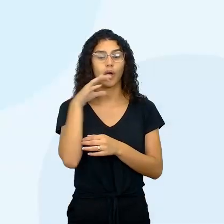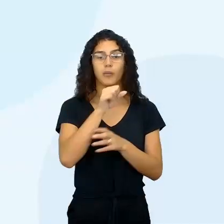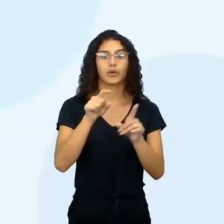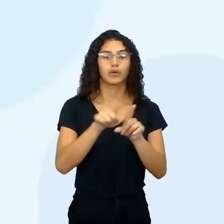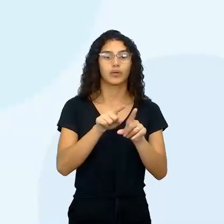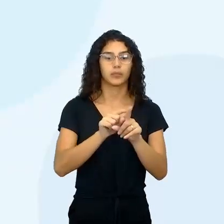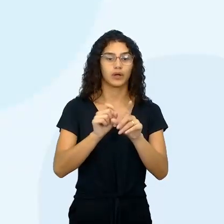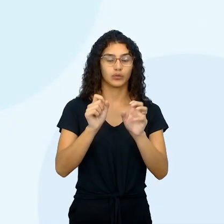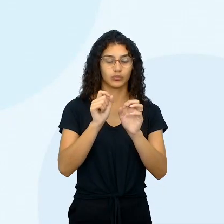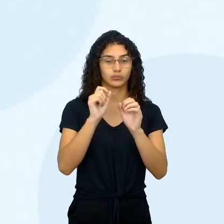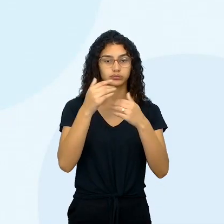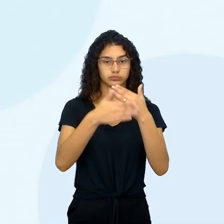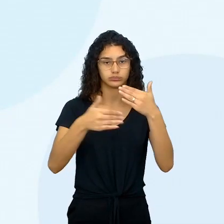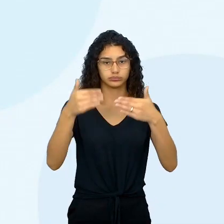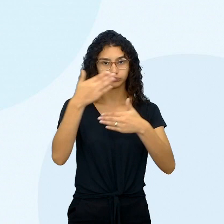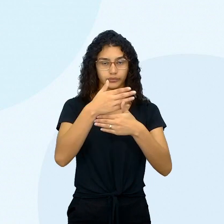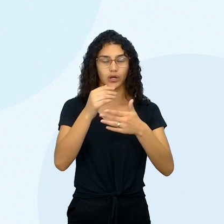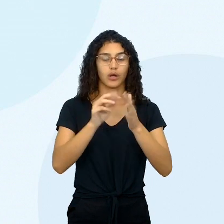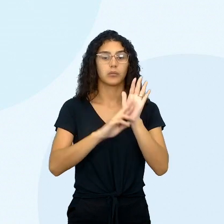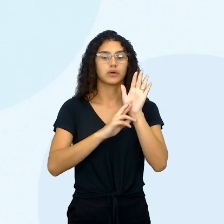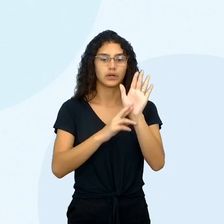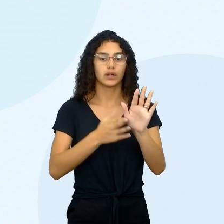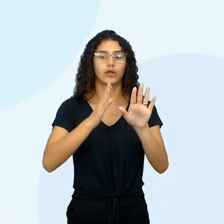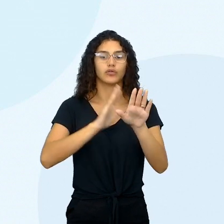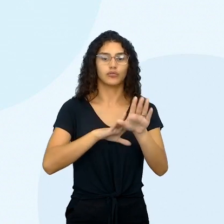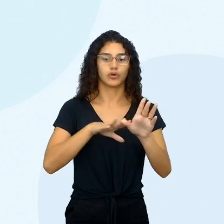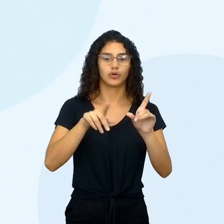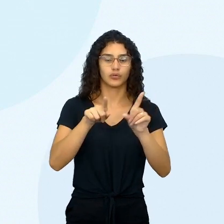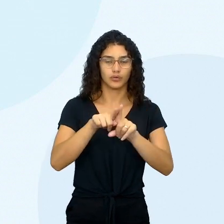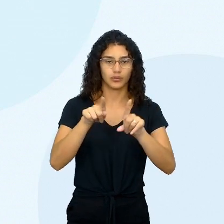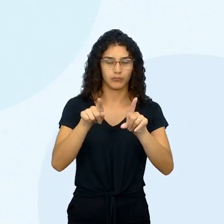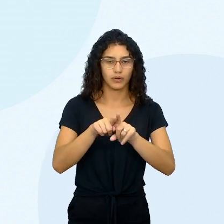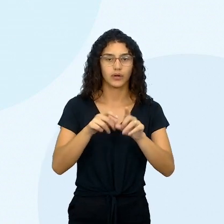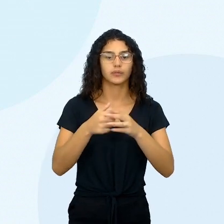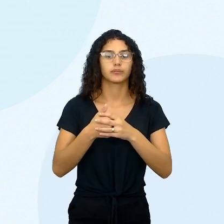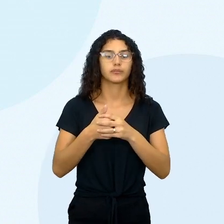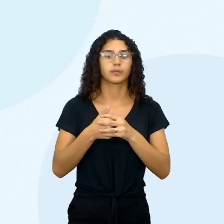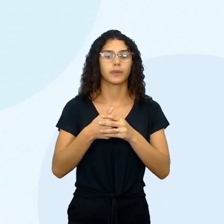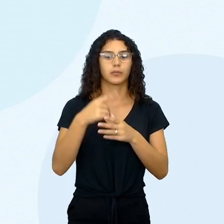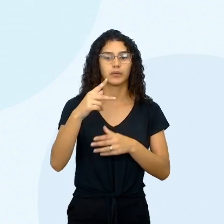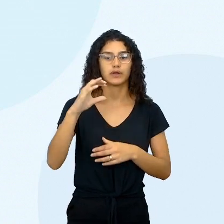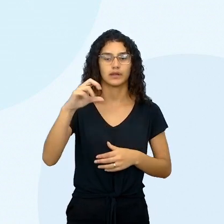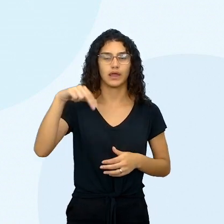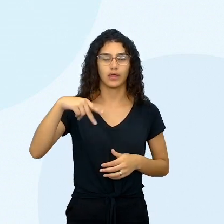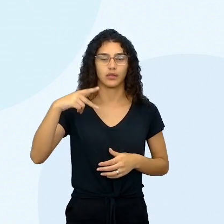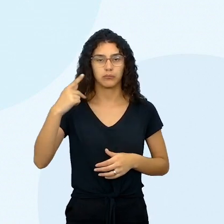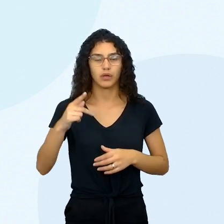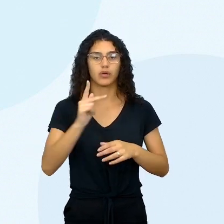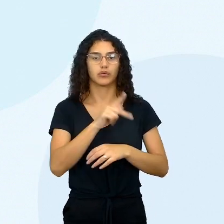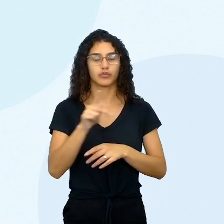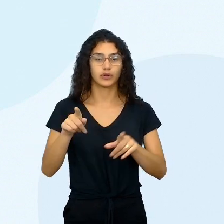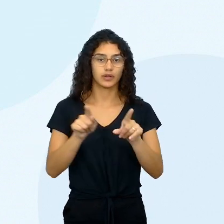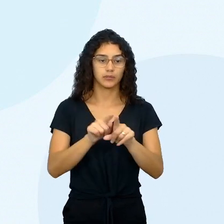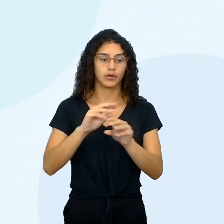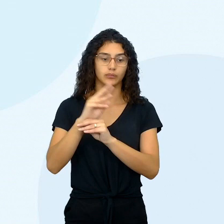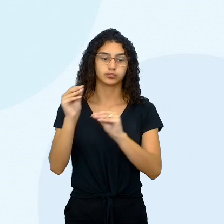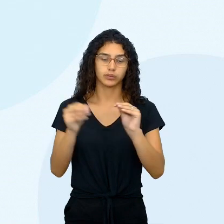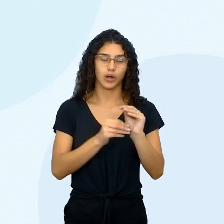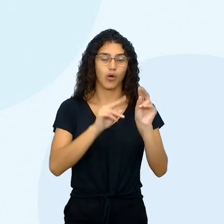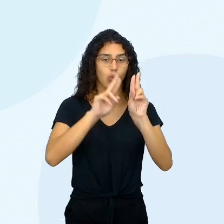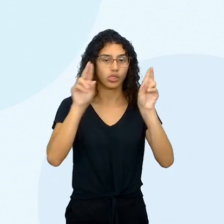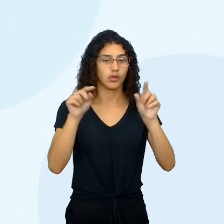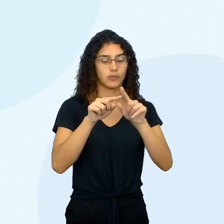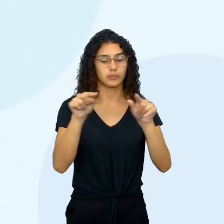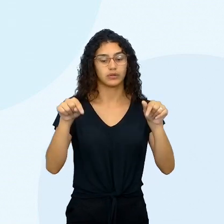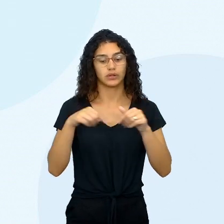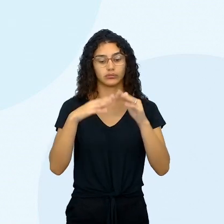no slide. Aquilo foi apresentado, foi aplicado aos PCNPs e professores que quiseram levar essa temática para